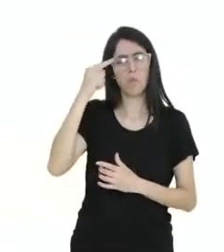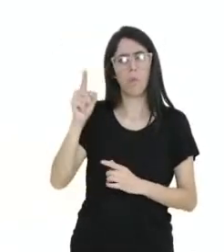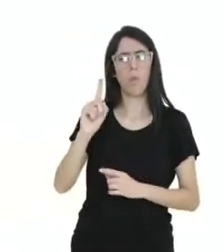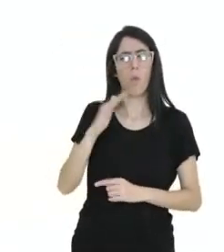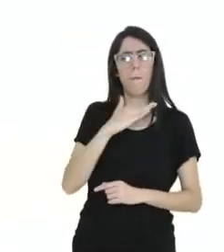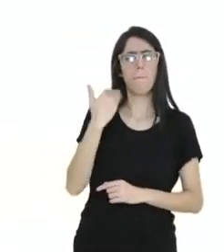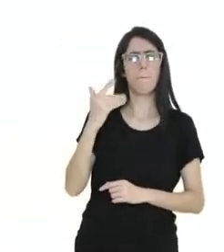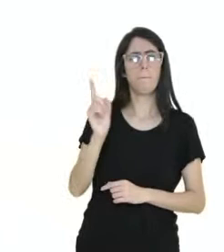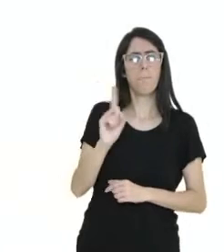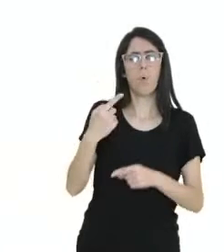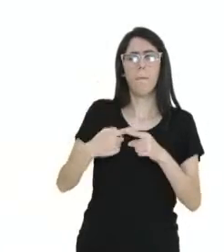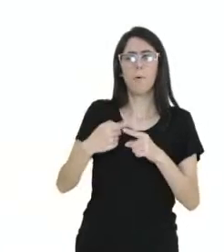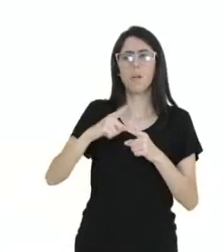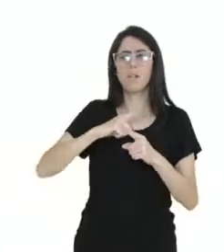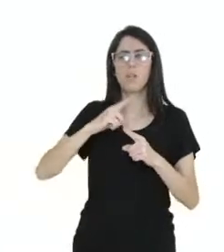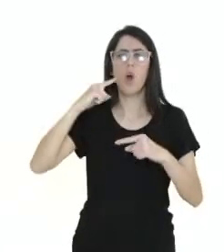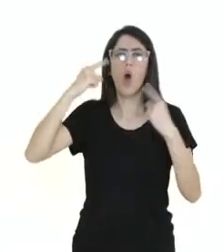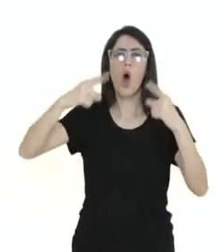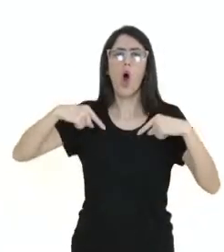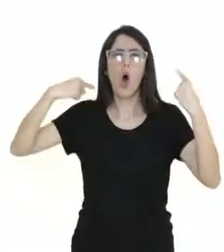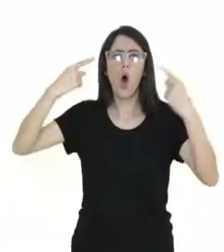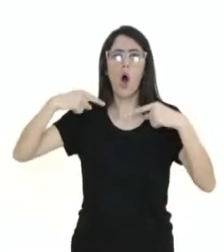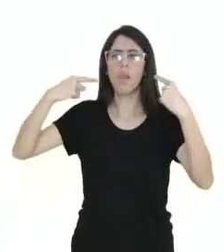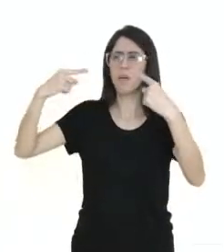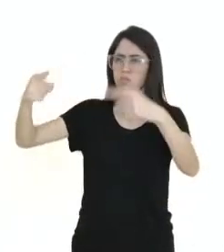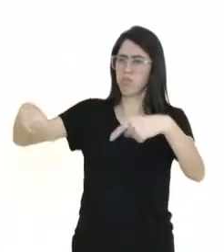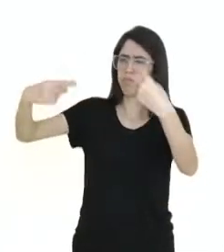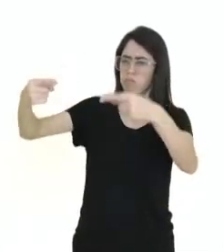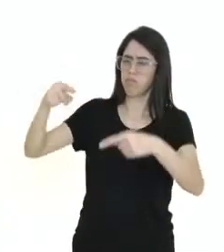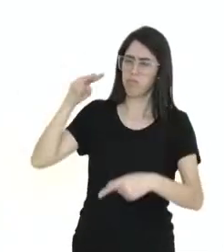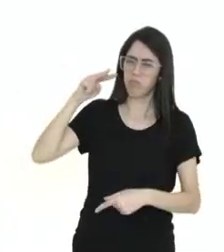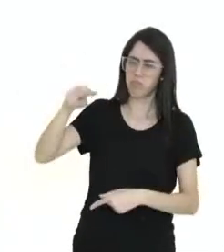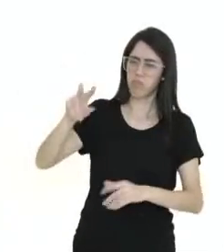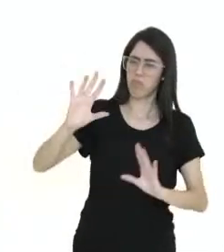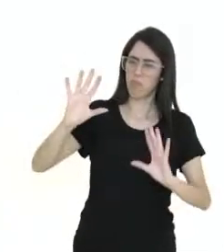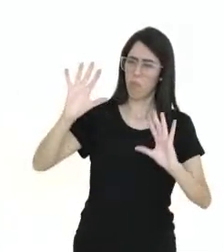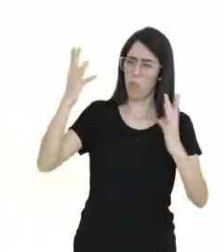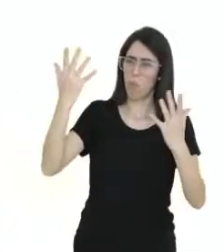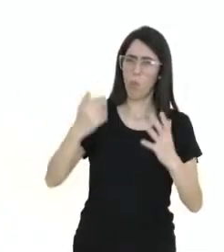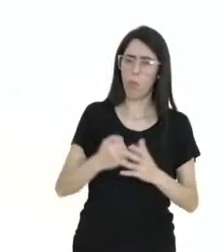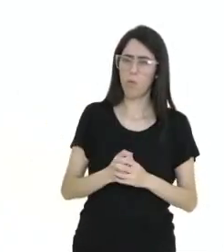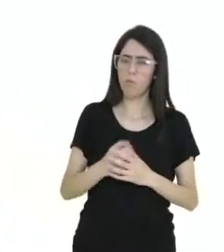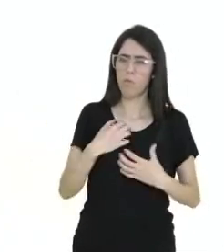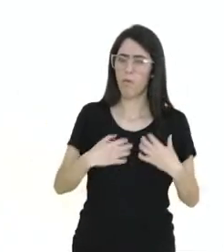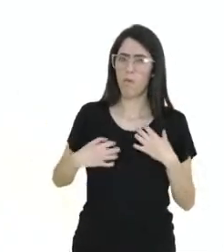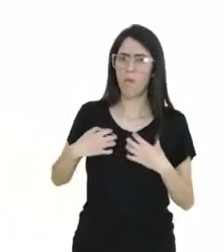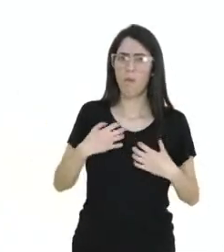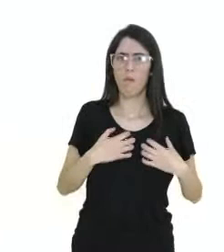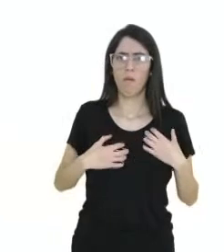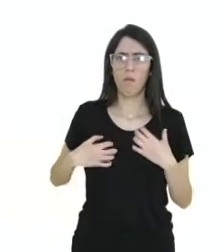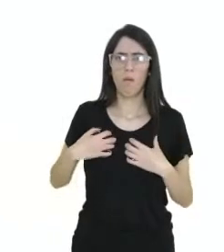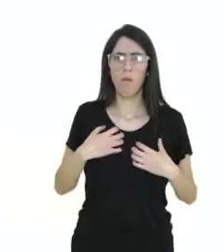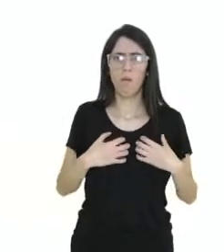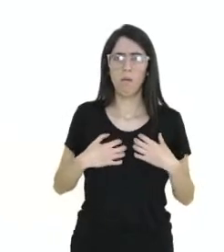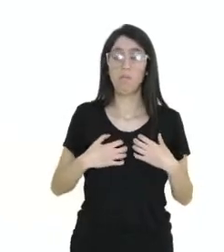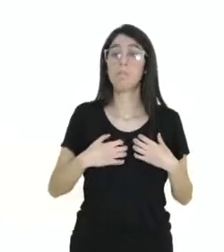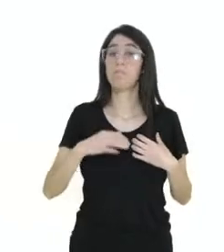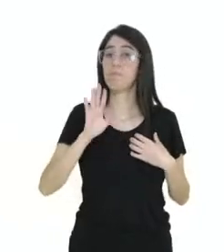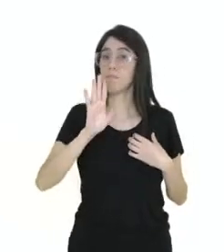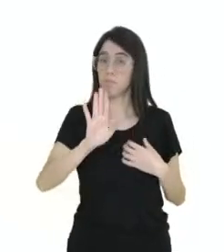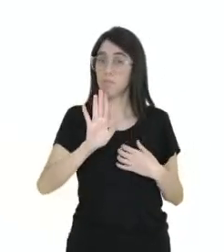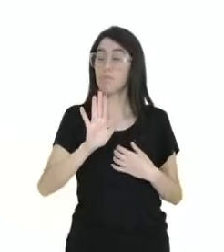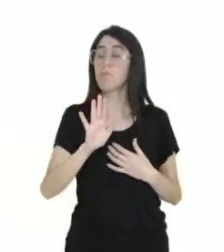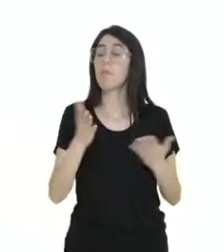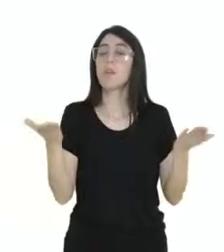rodas ainda giravam no ar, nos últimos transes de uma teimosa agonia. Agora, o que o professor quer que